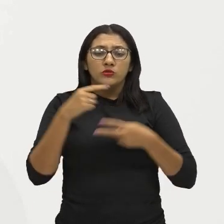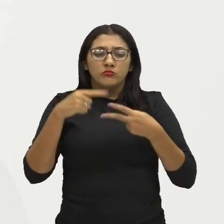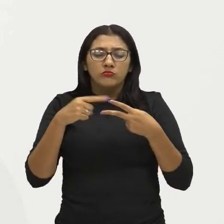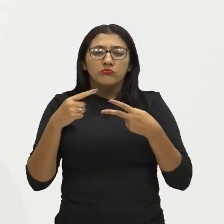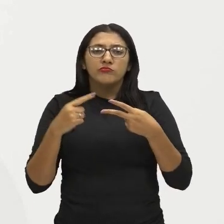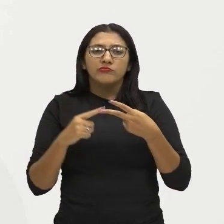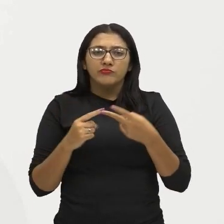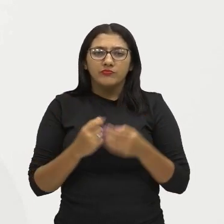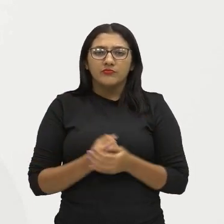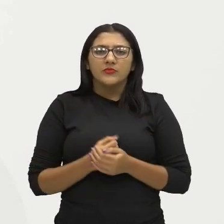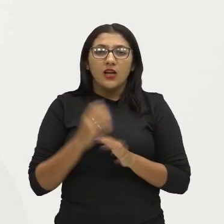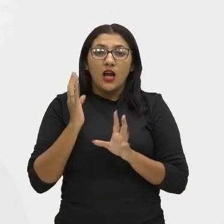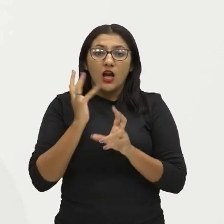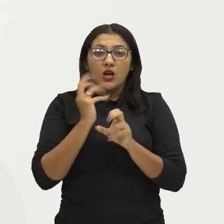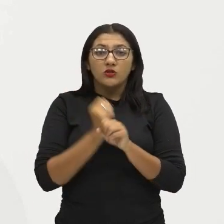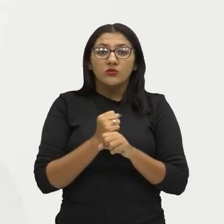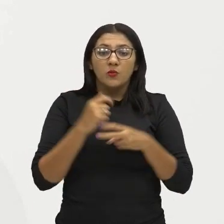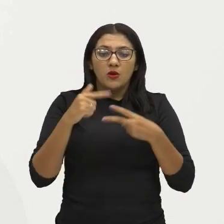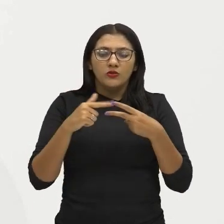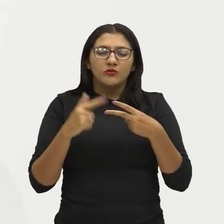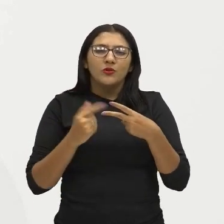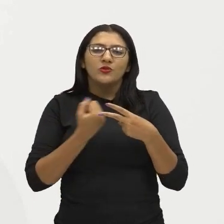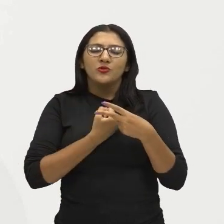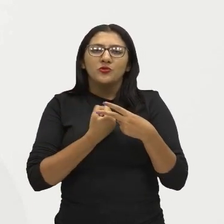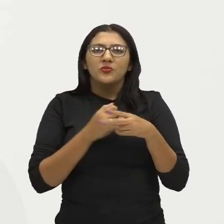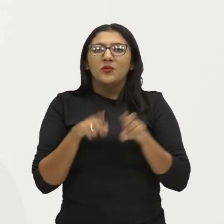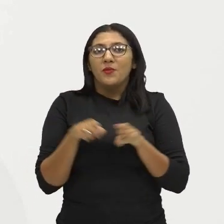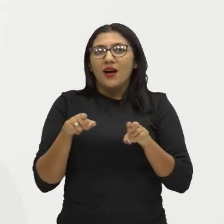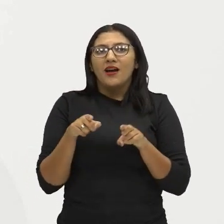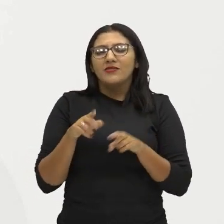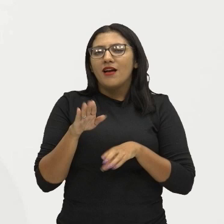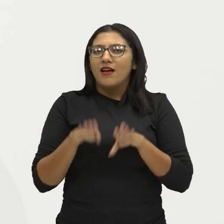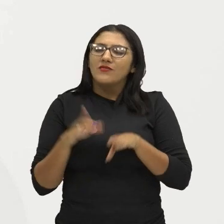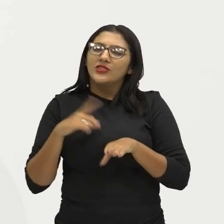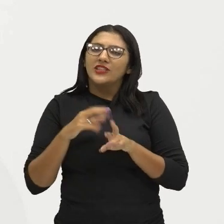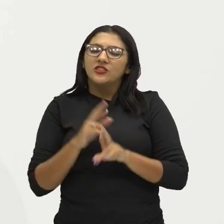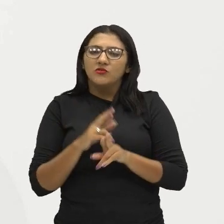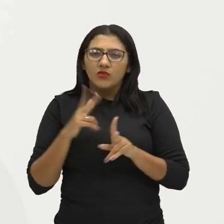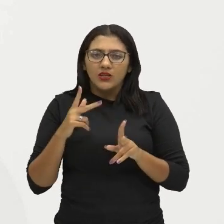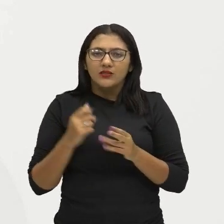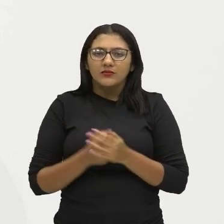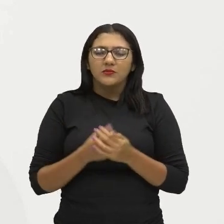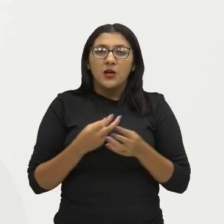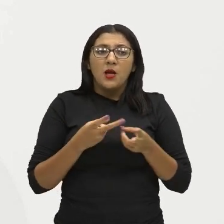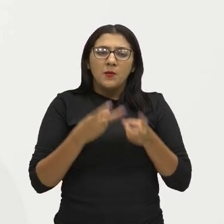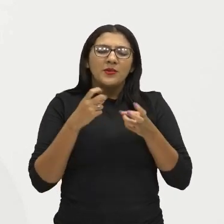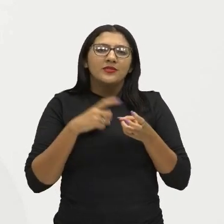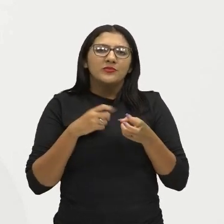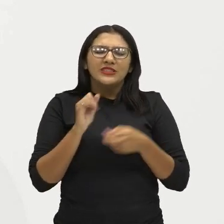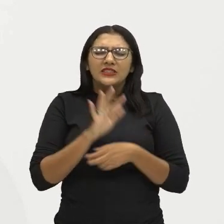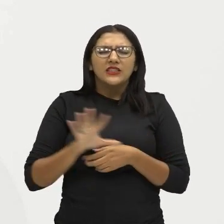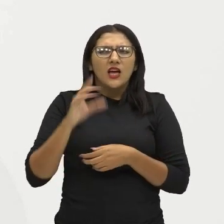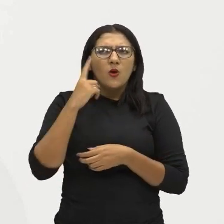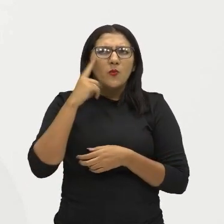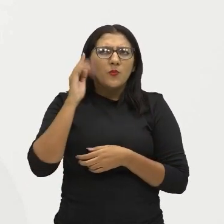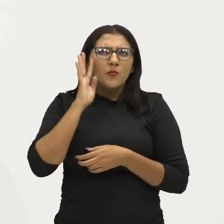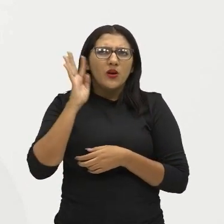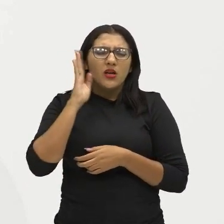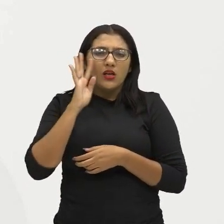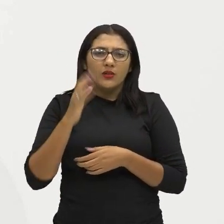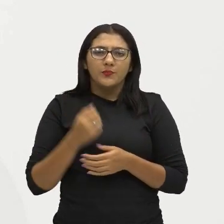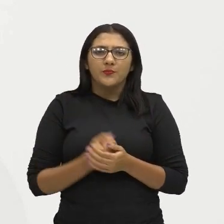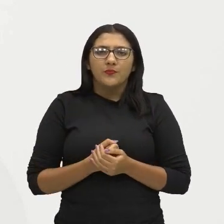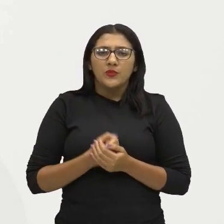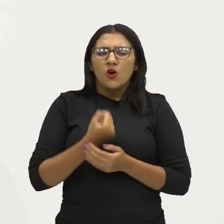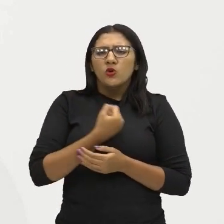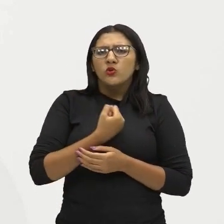parte do princípio que poderia ser iguais, mas na maioria das vezes vai ser diferente. Então você procura generalizar. Ó. Então, um número vai